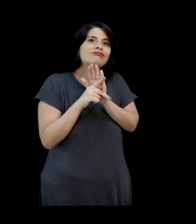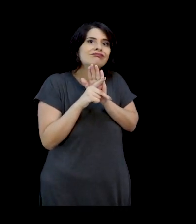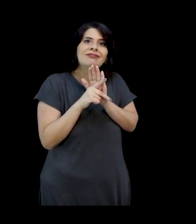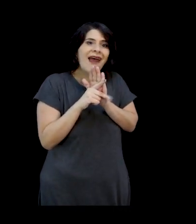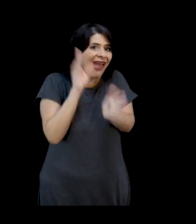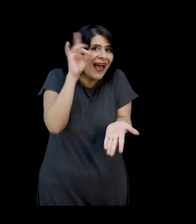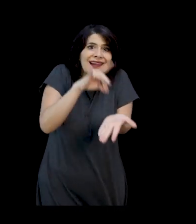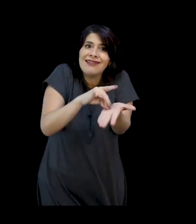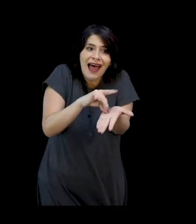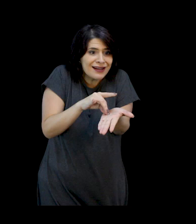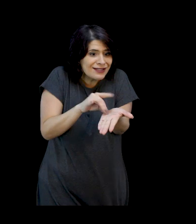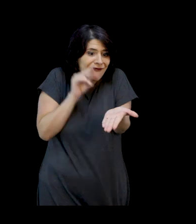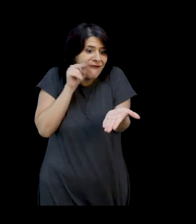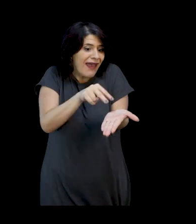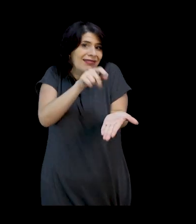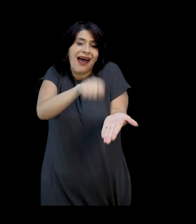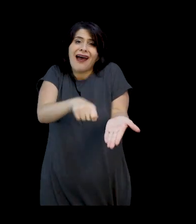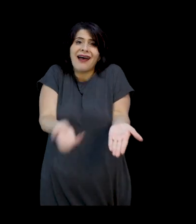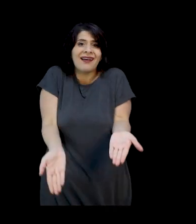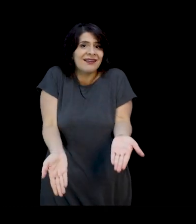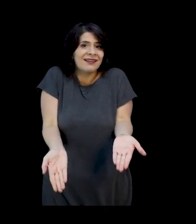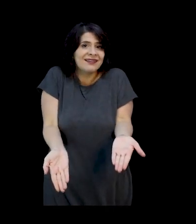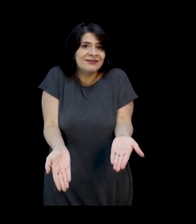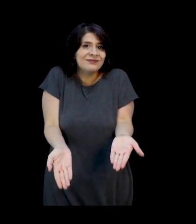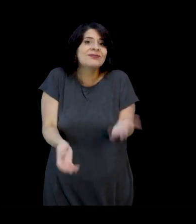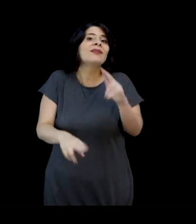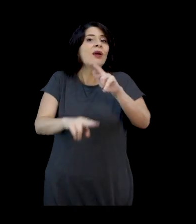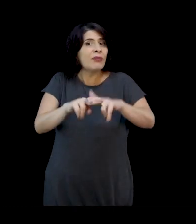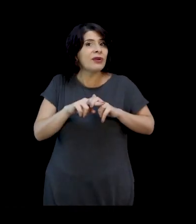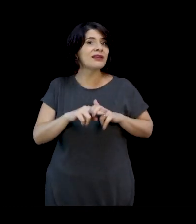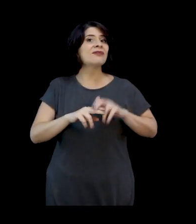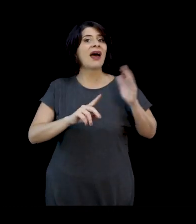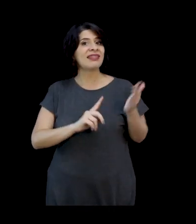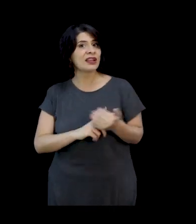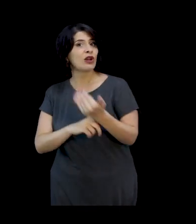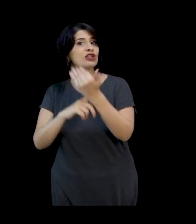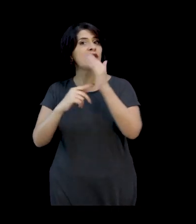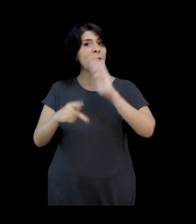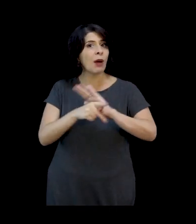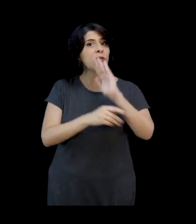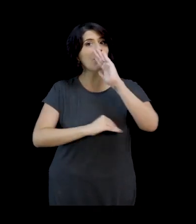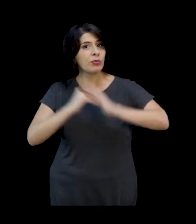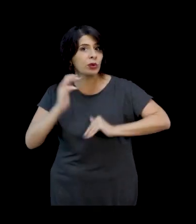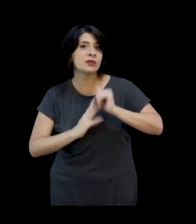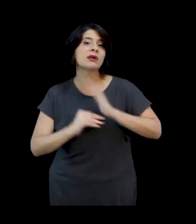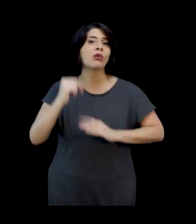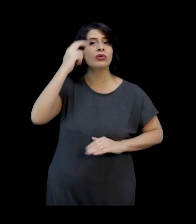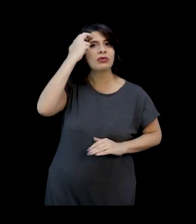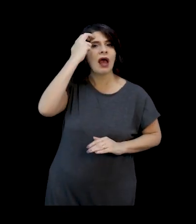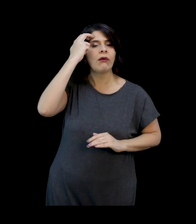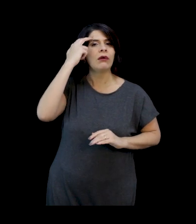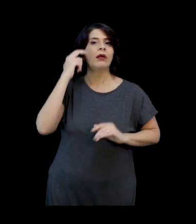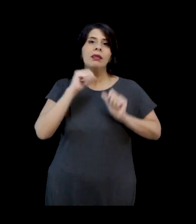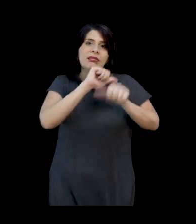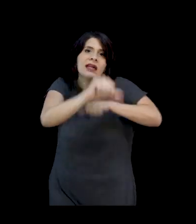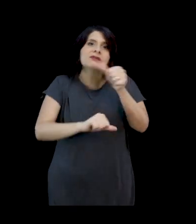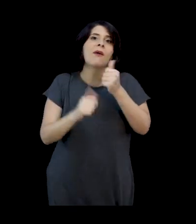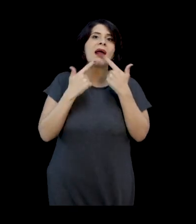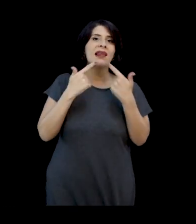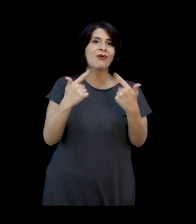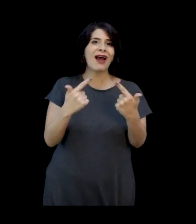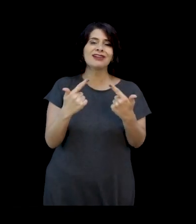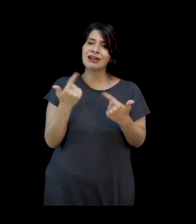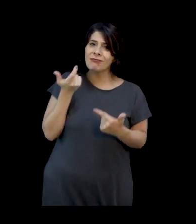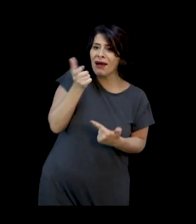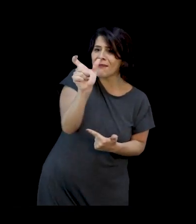muito objetivas. Né? E como esta tecnologia de produção cultural é indissociável de linguagem, muitas vezes ela também se